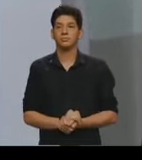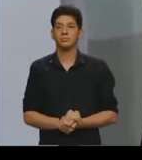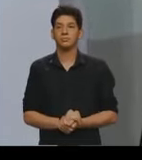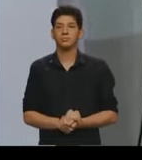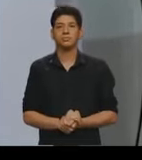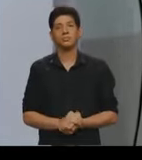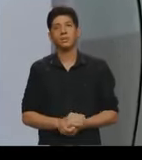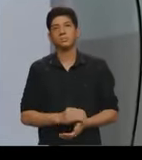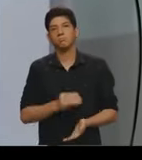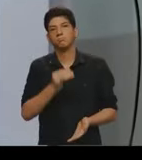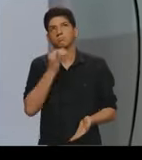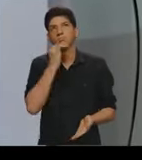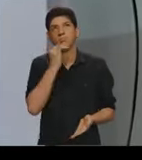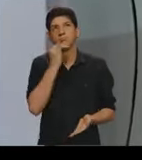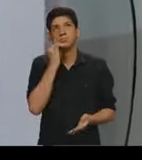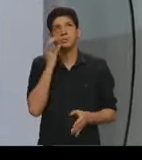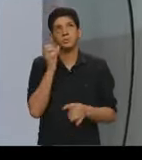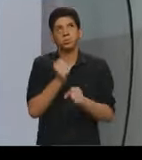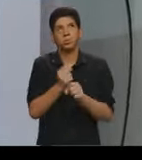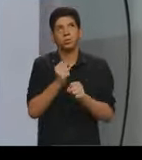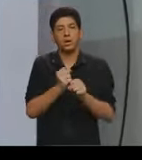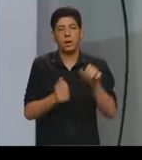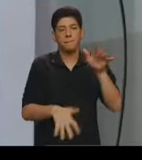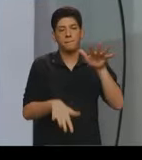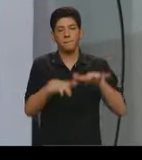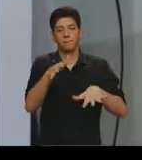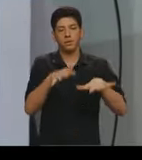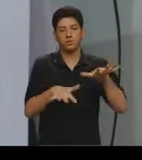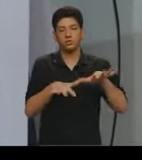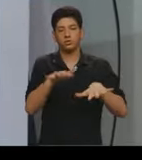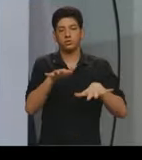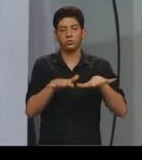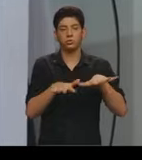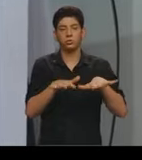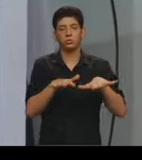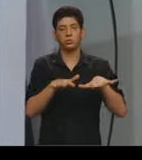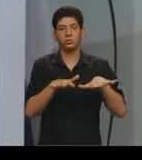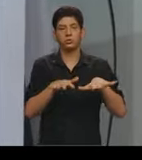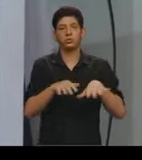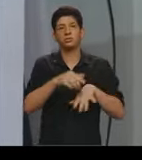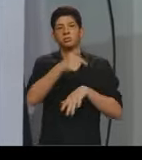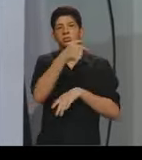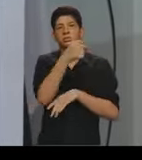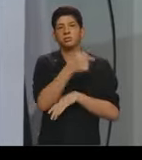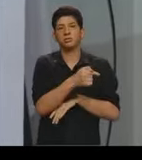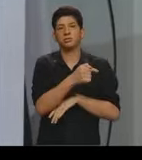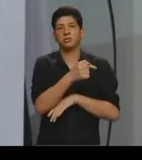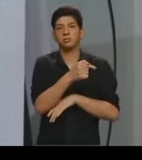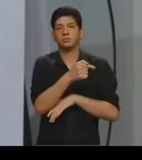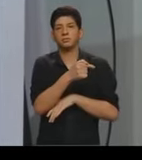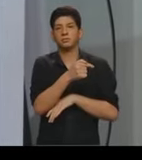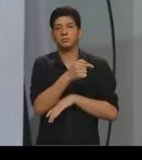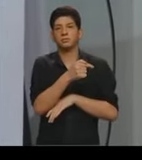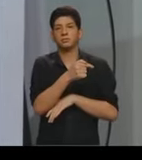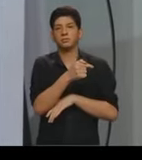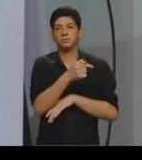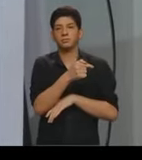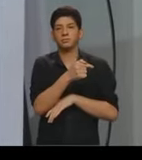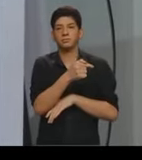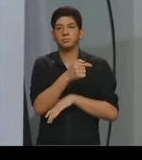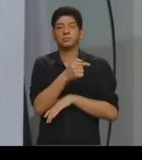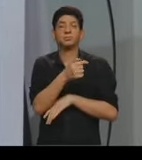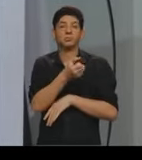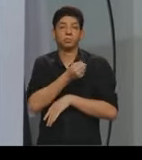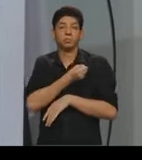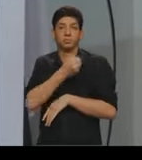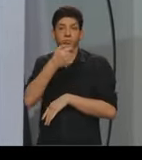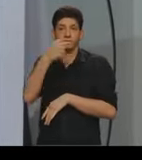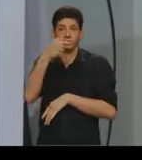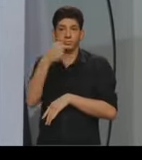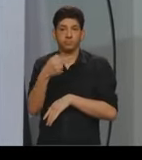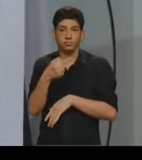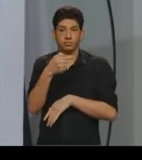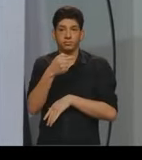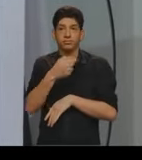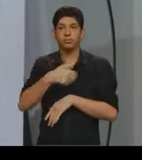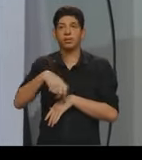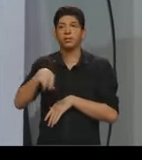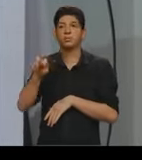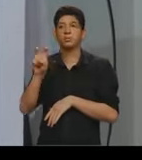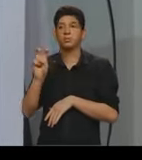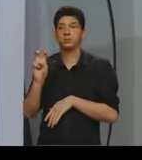Vamos supor que eu quero calcular a média aritmética de 7, do número 7 e o